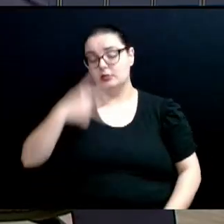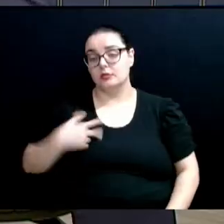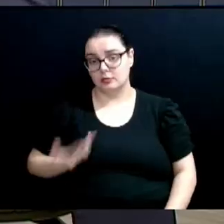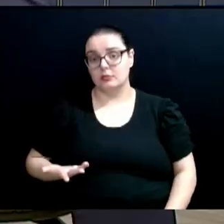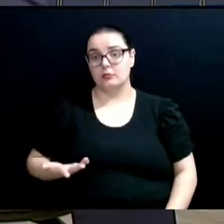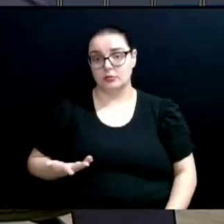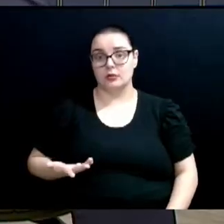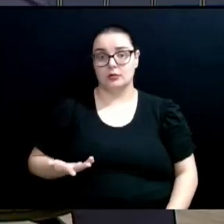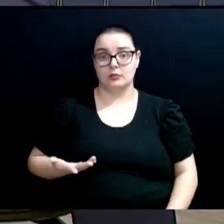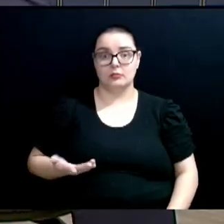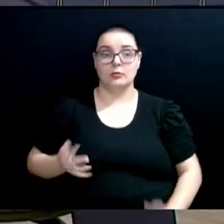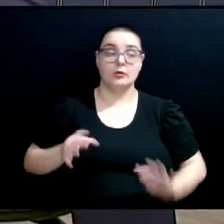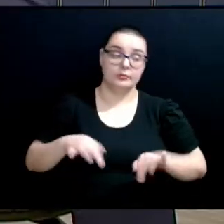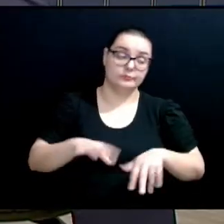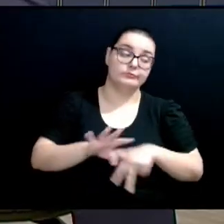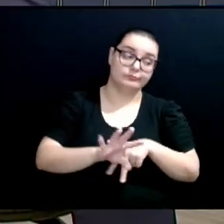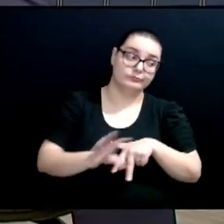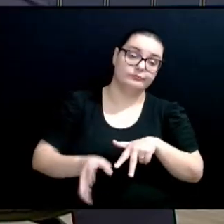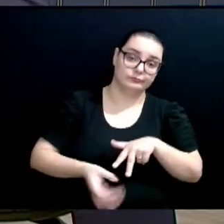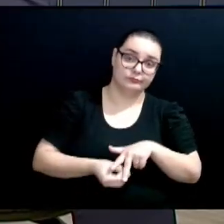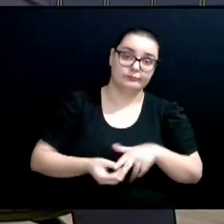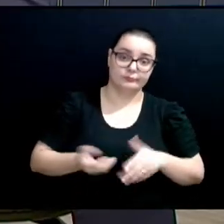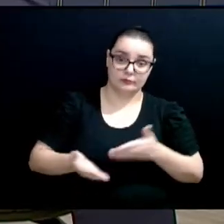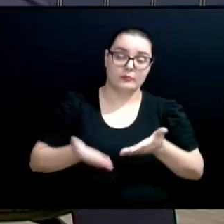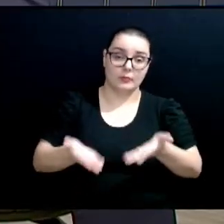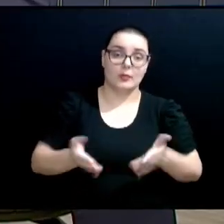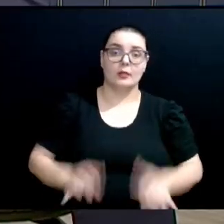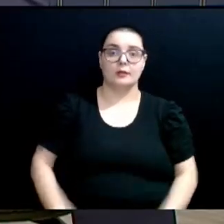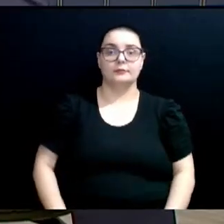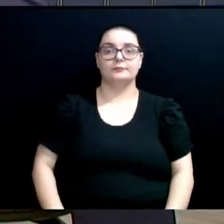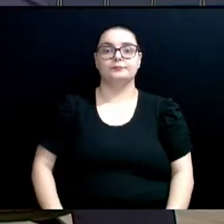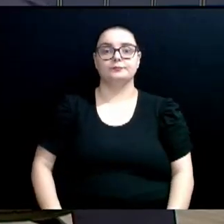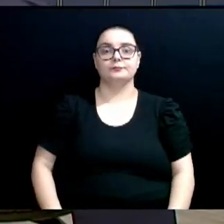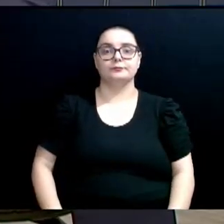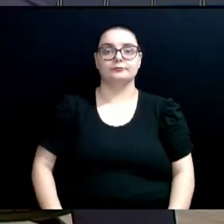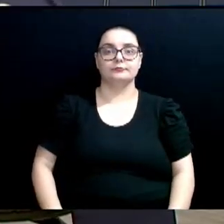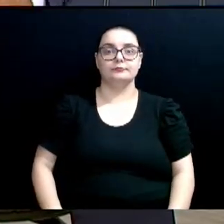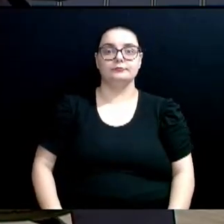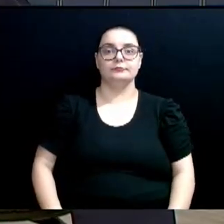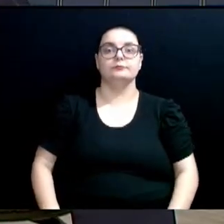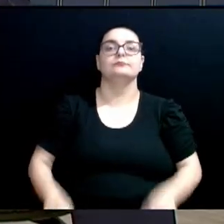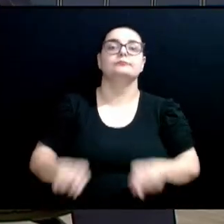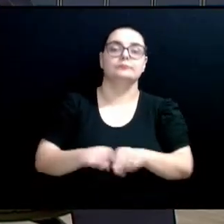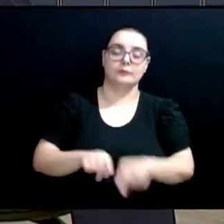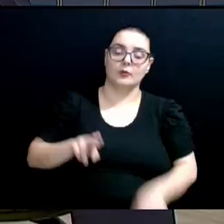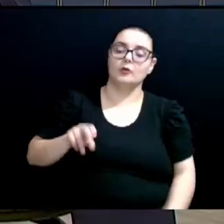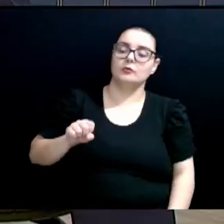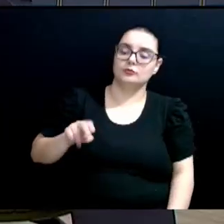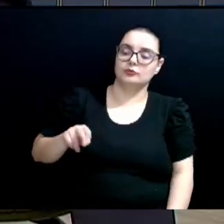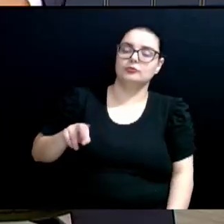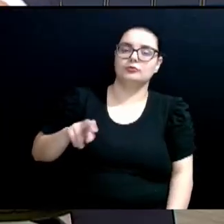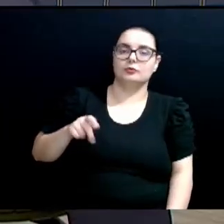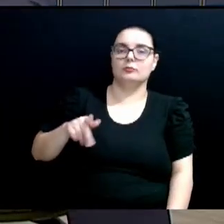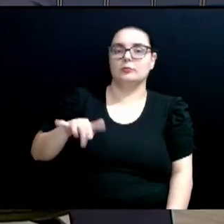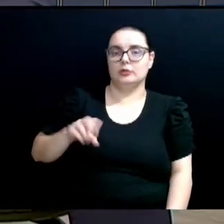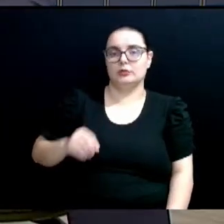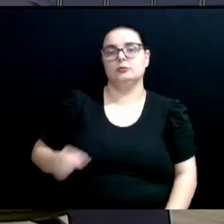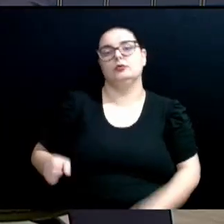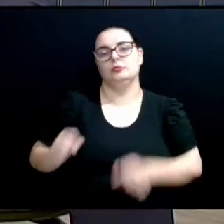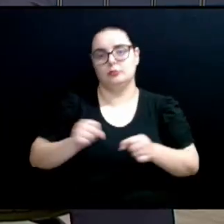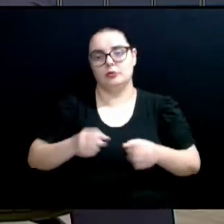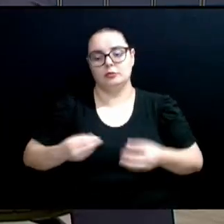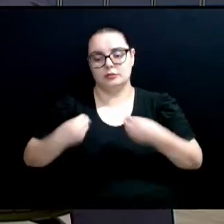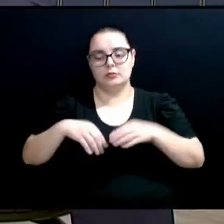contas a corrupção trata exatamente disso, ele está também usurpando o poder. Ele está usurpando daquele direito, né, que